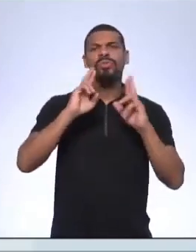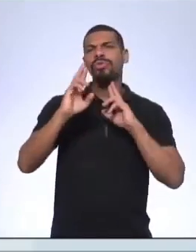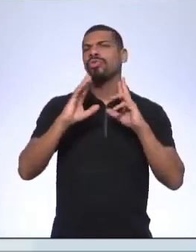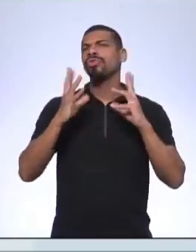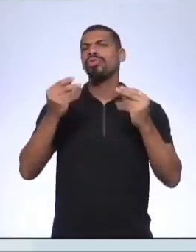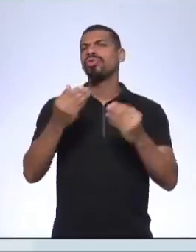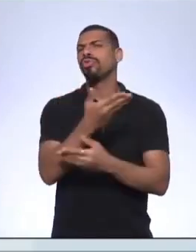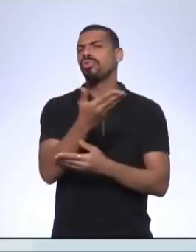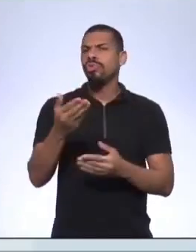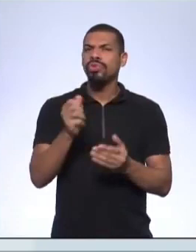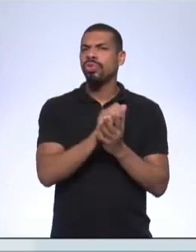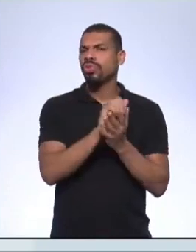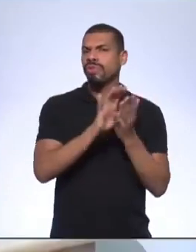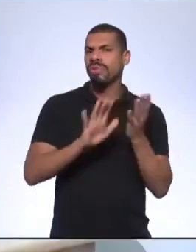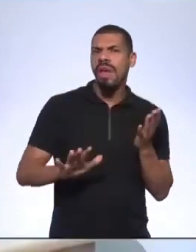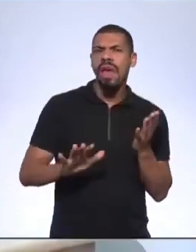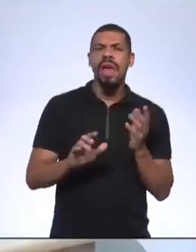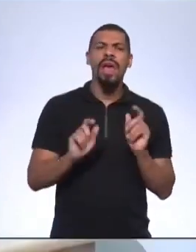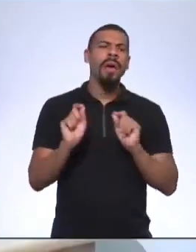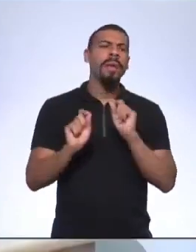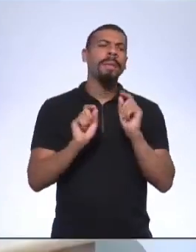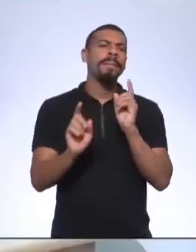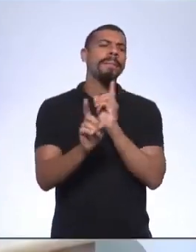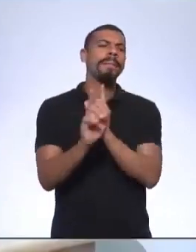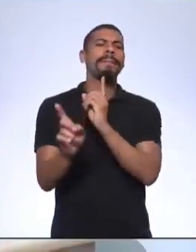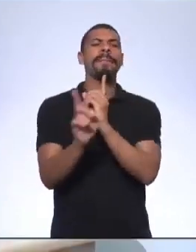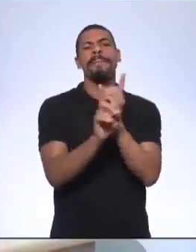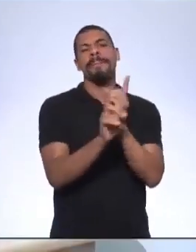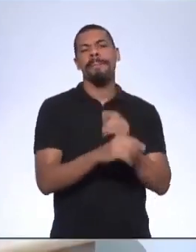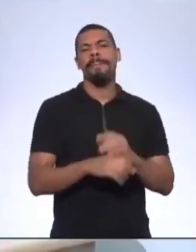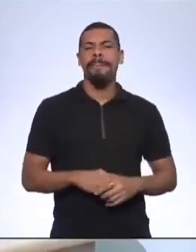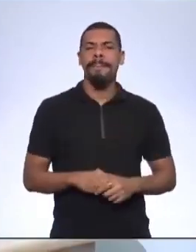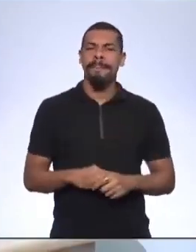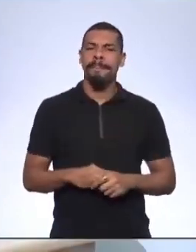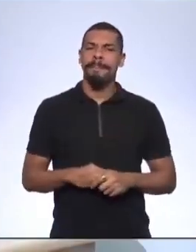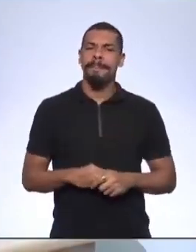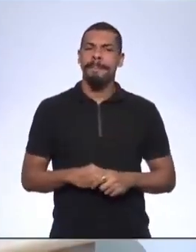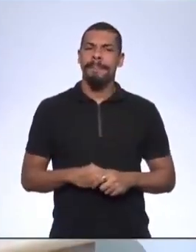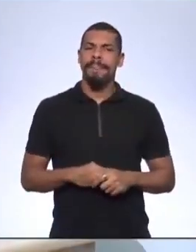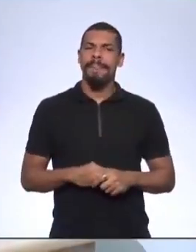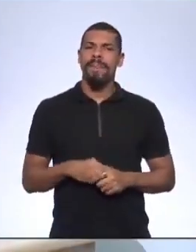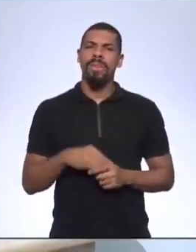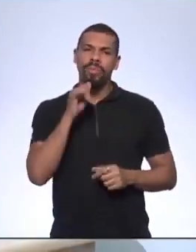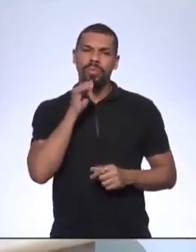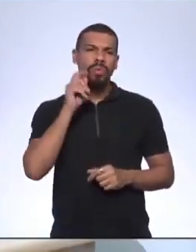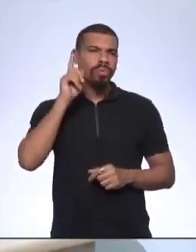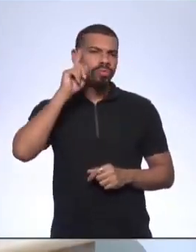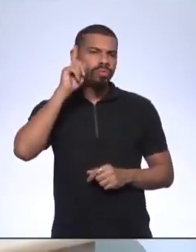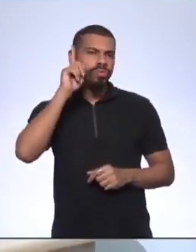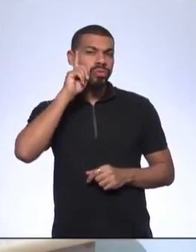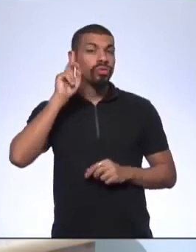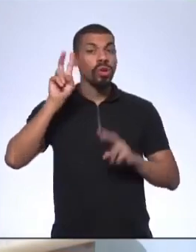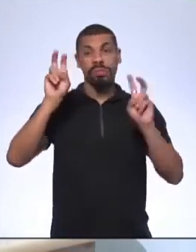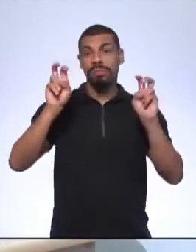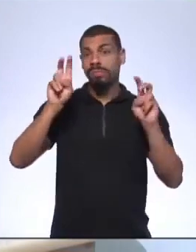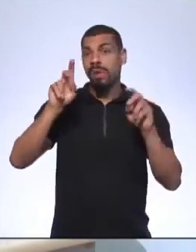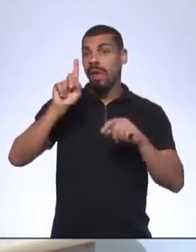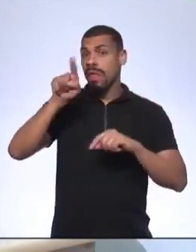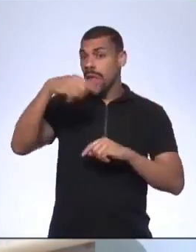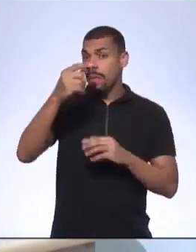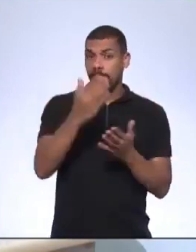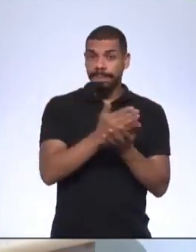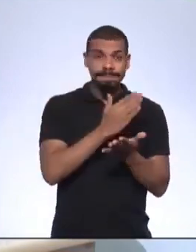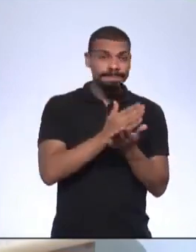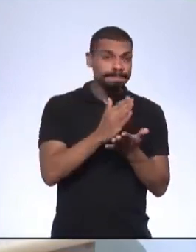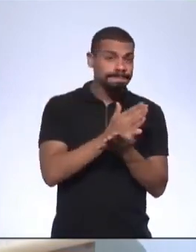fazer resolução de atividades, vamos identificar essa aula com data e título, né, para organizar, para depois você poder passar para o